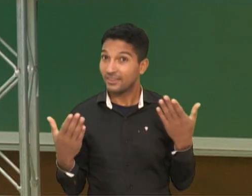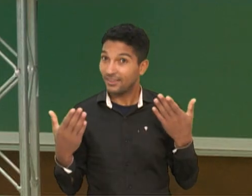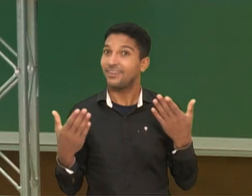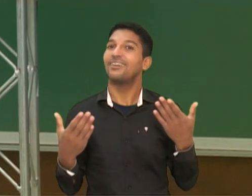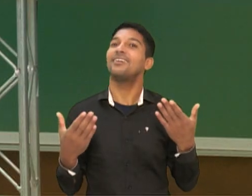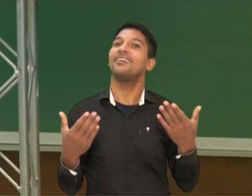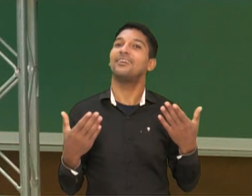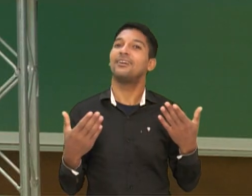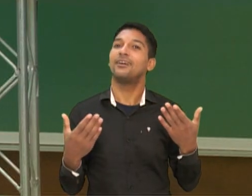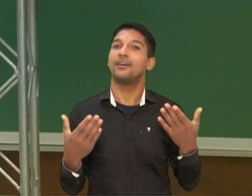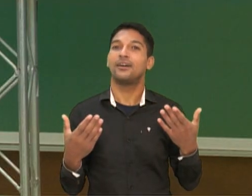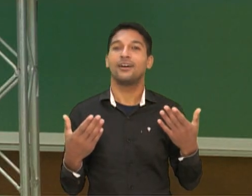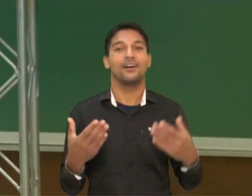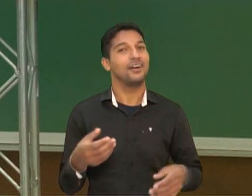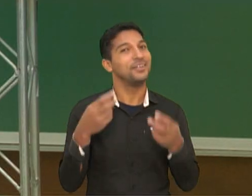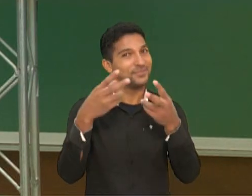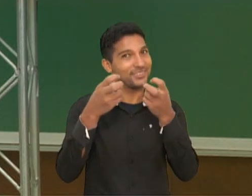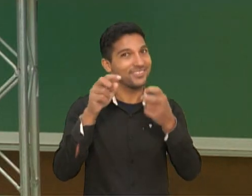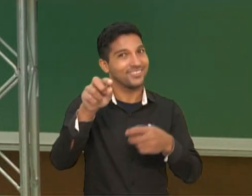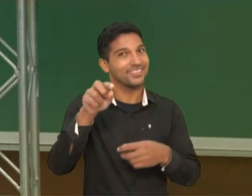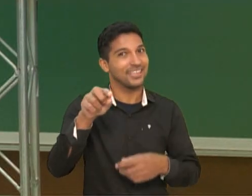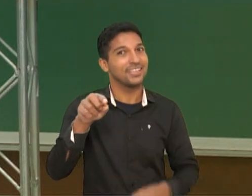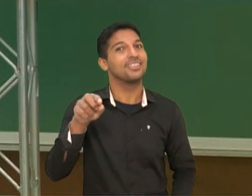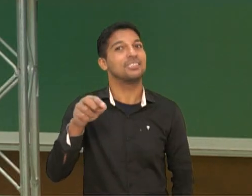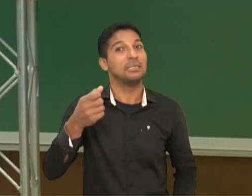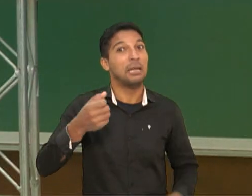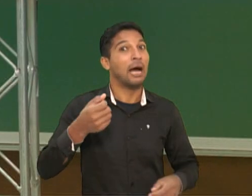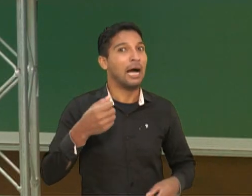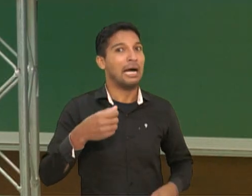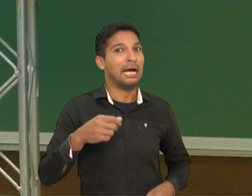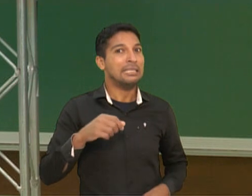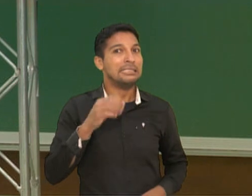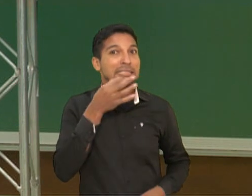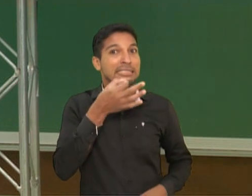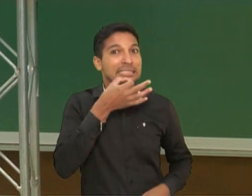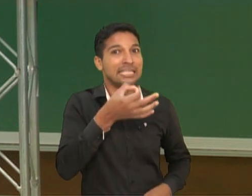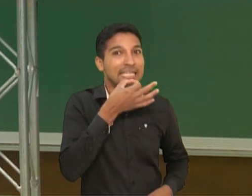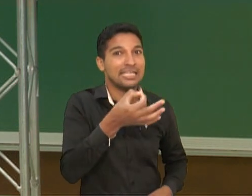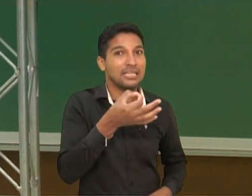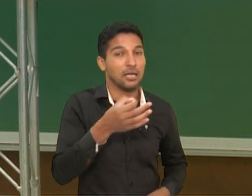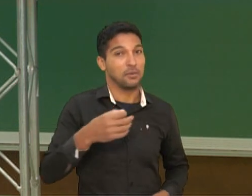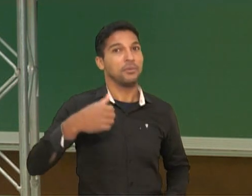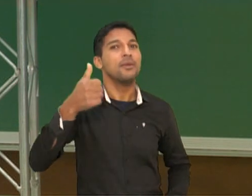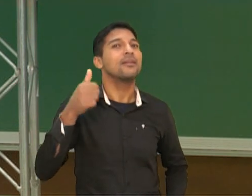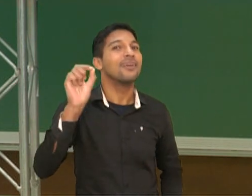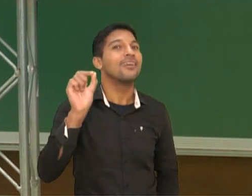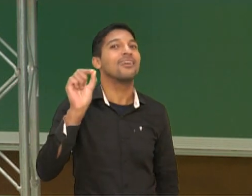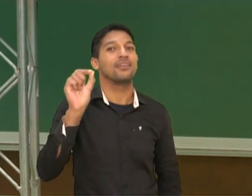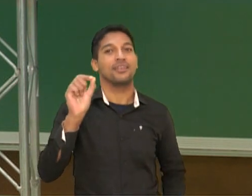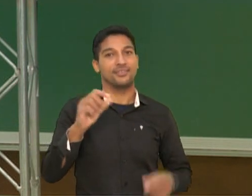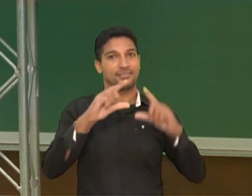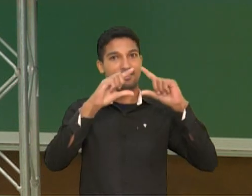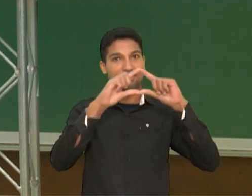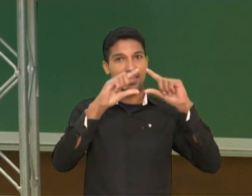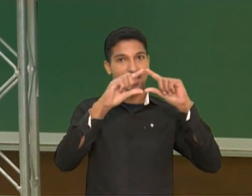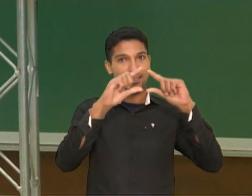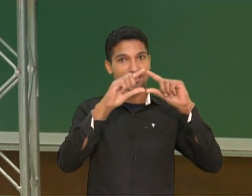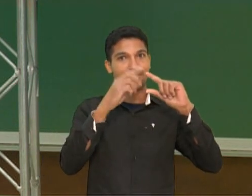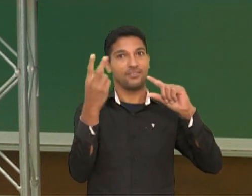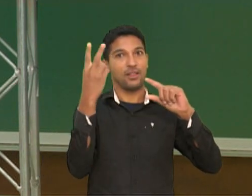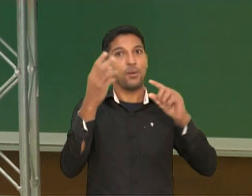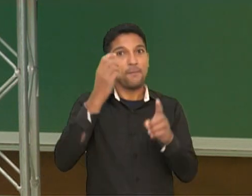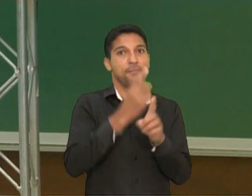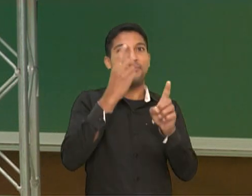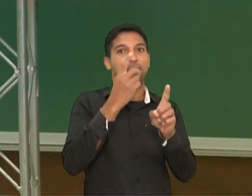Então, pessoal, tô até ouvindo vocês falando aí de casa. Bom, primeira coisa, calcular o valor de delta, né? Então,